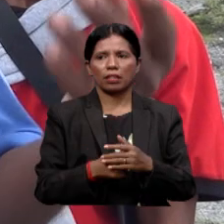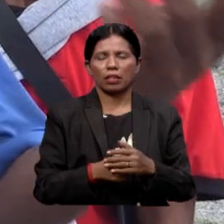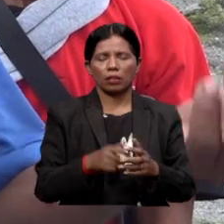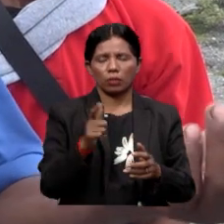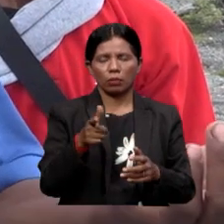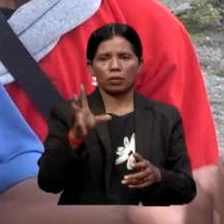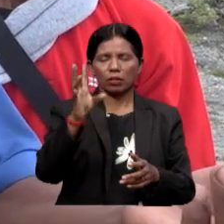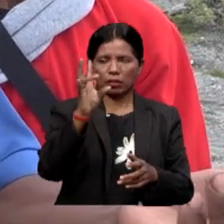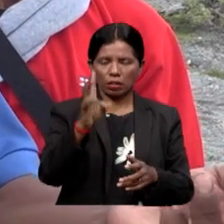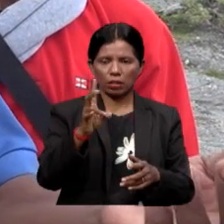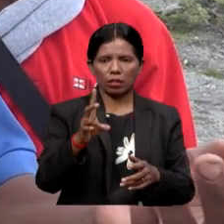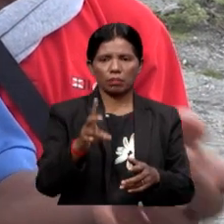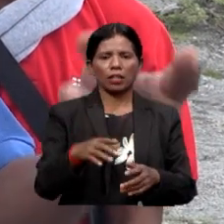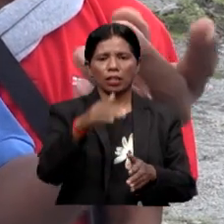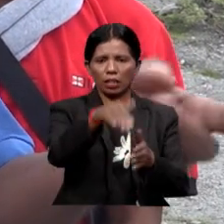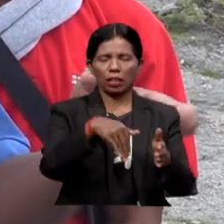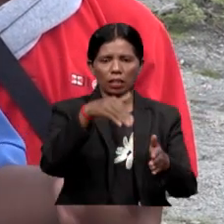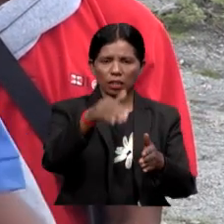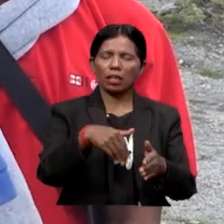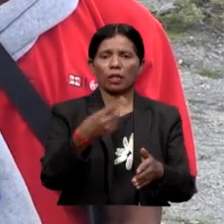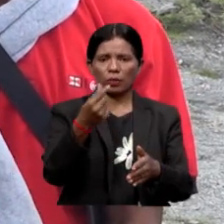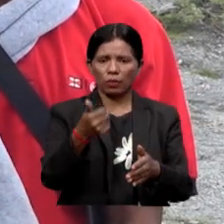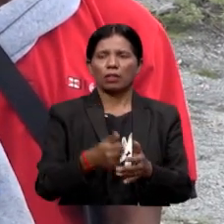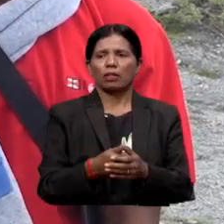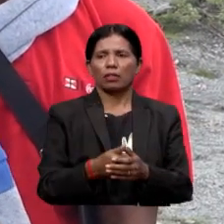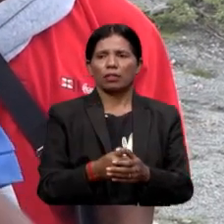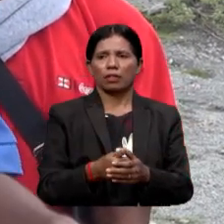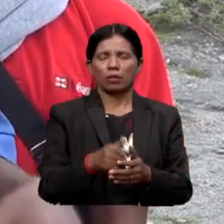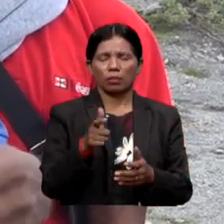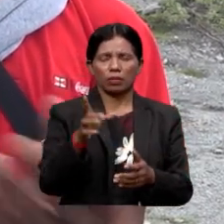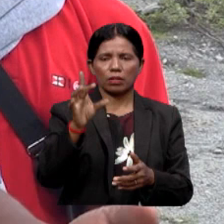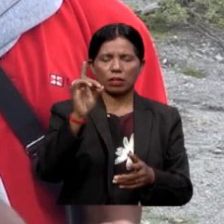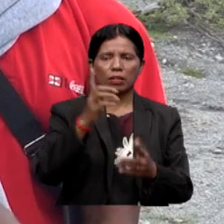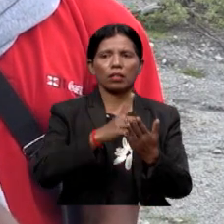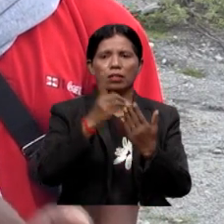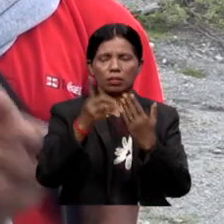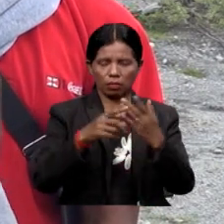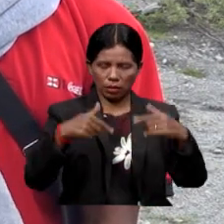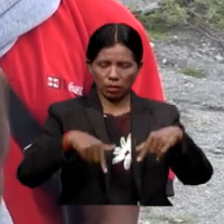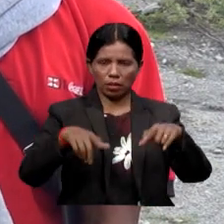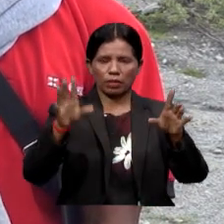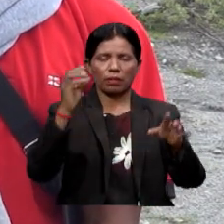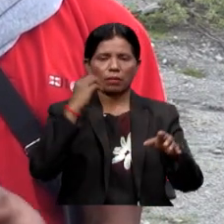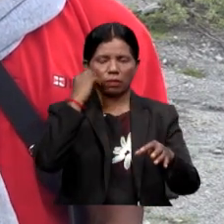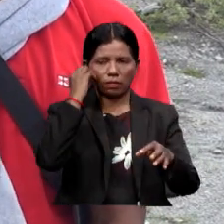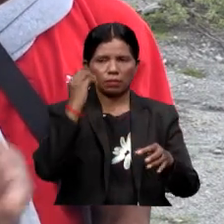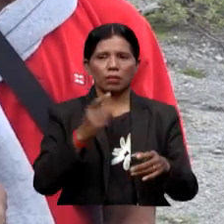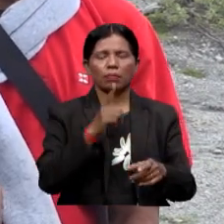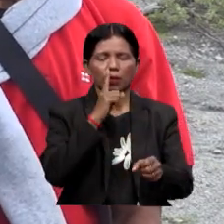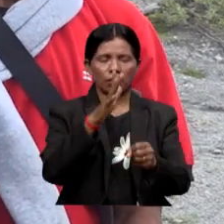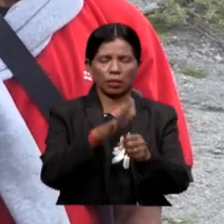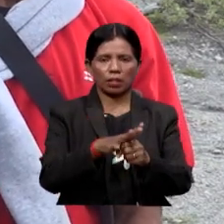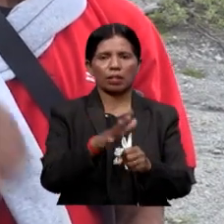27 mas ir mais voar então ane, 27 de dezembro né, tamo loram bot, então sira fila ana, sira fila permite de 5